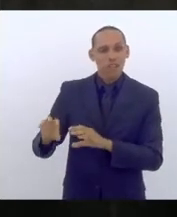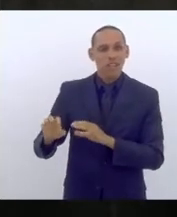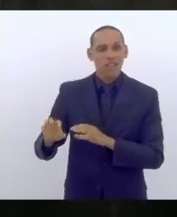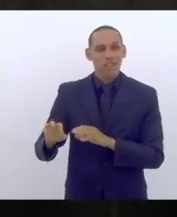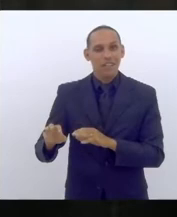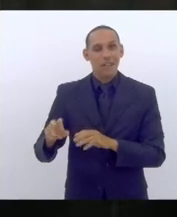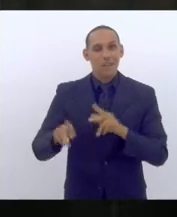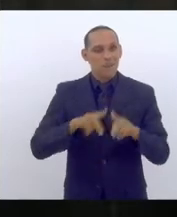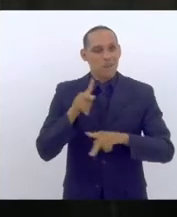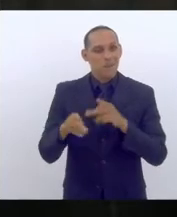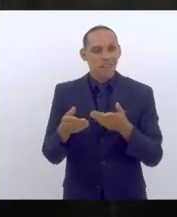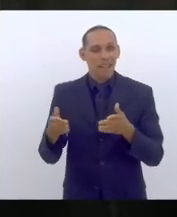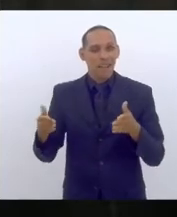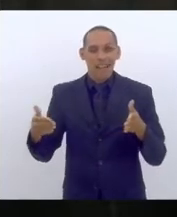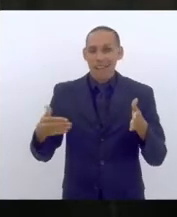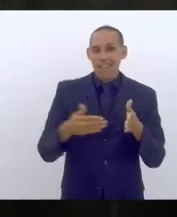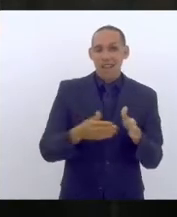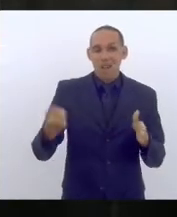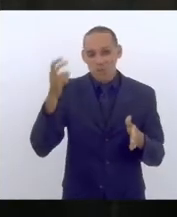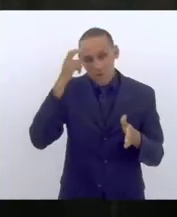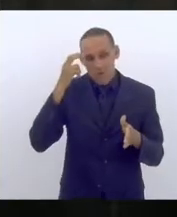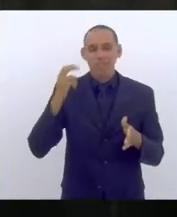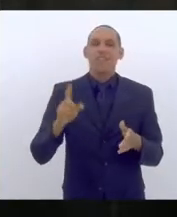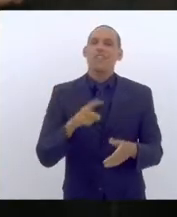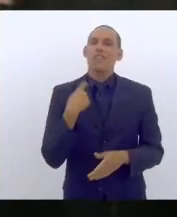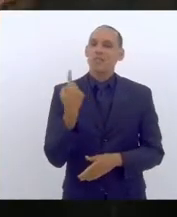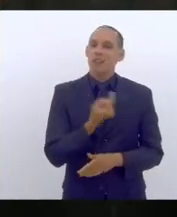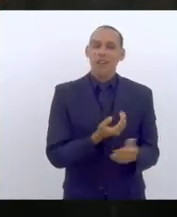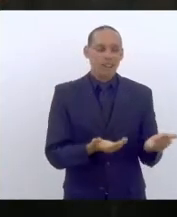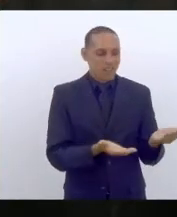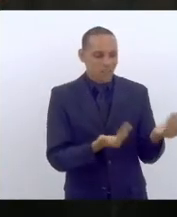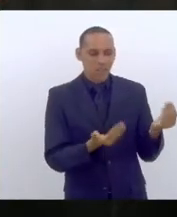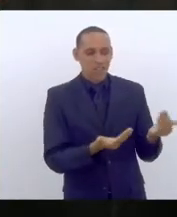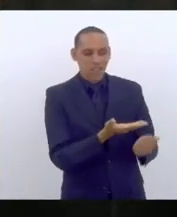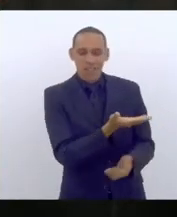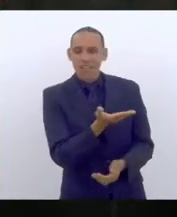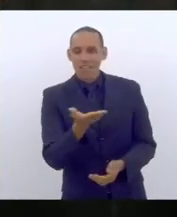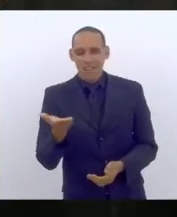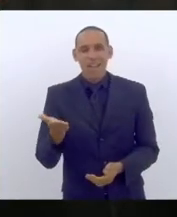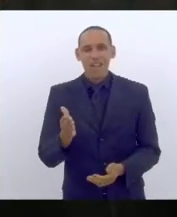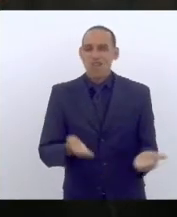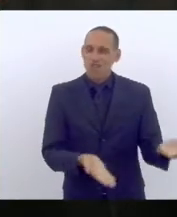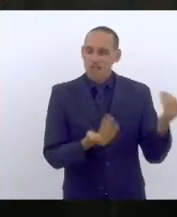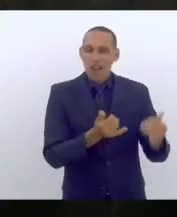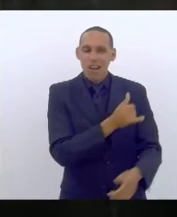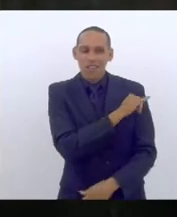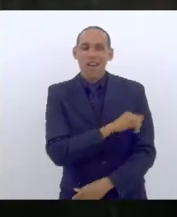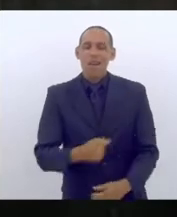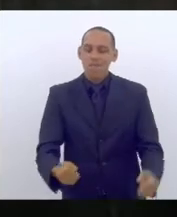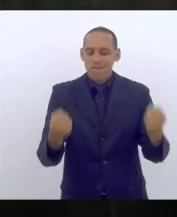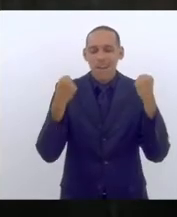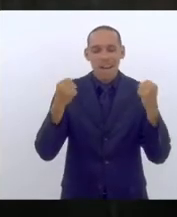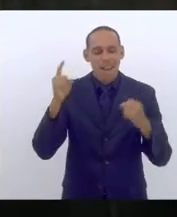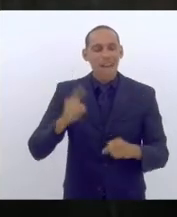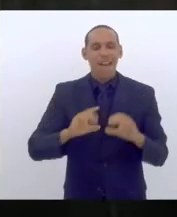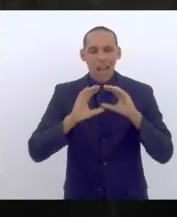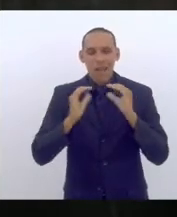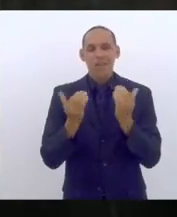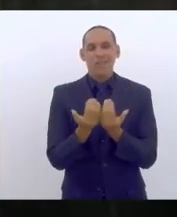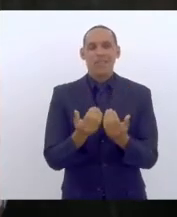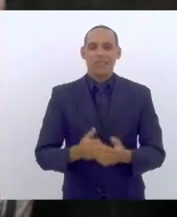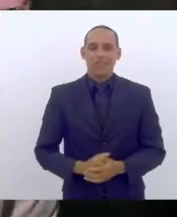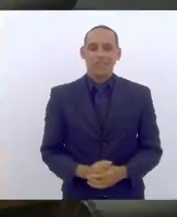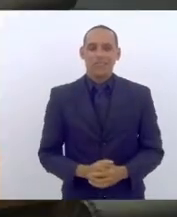popular até a cultura a nossa juventude a juventude Fluminense é potência comunitária